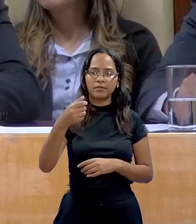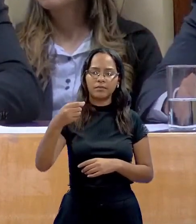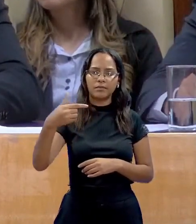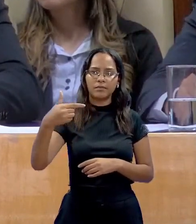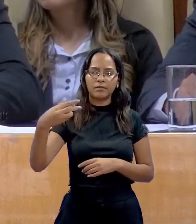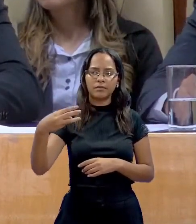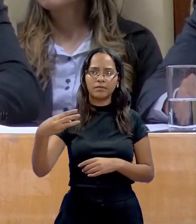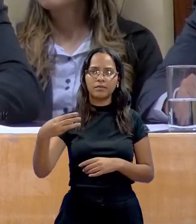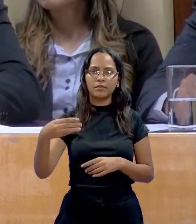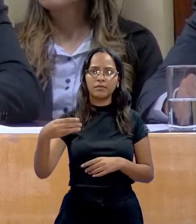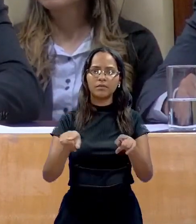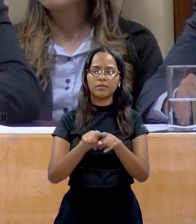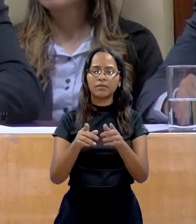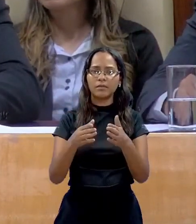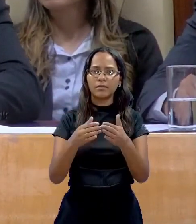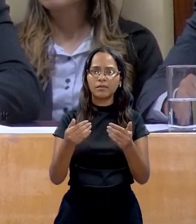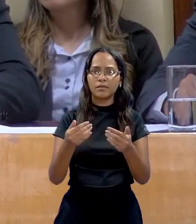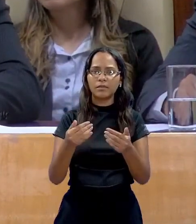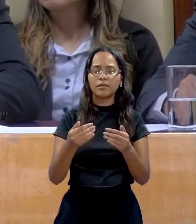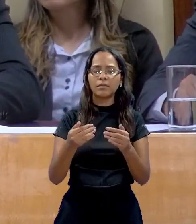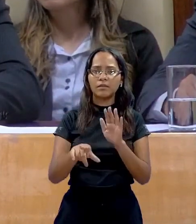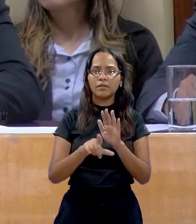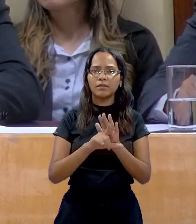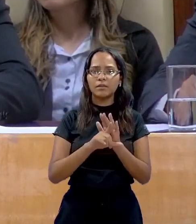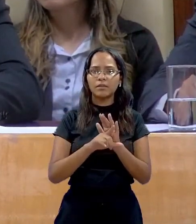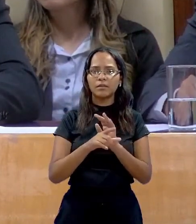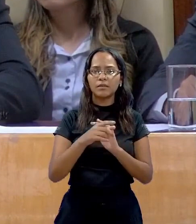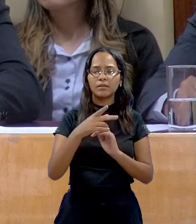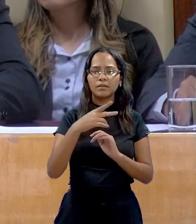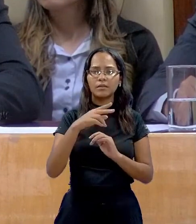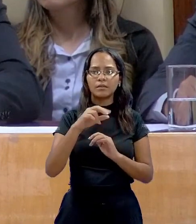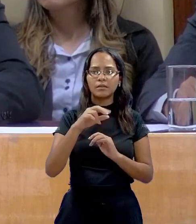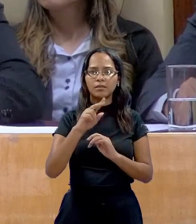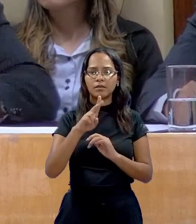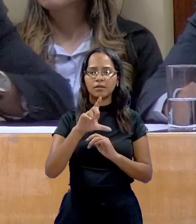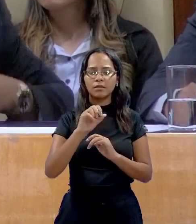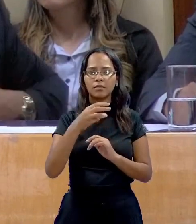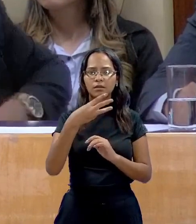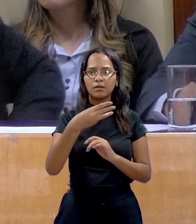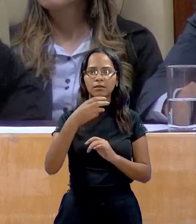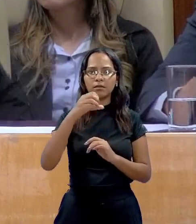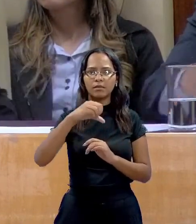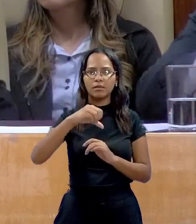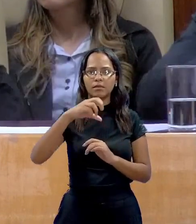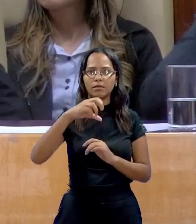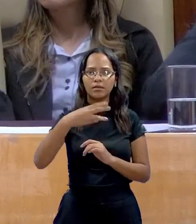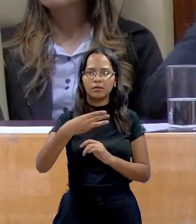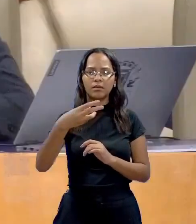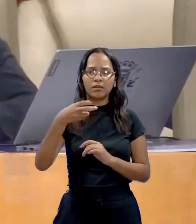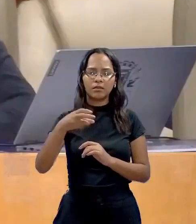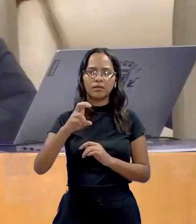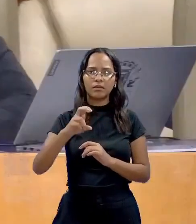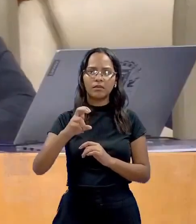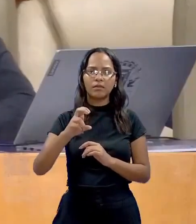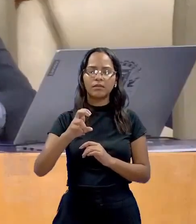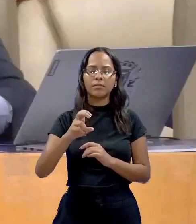3875-23, e requerimento legislativo do vereador Paulo Magalhães, de número 3935, senhor presidente.